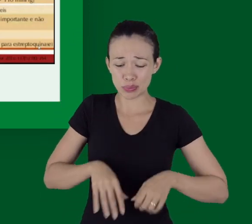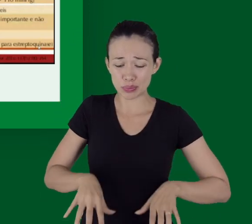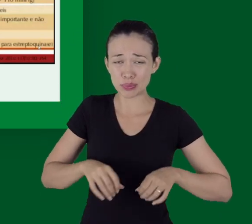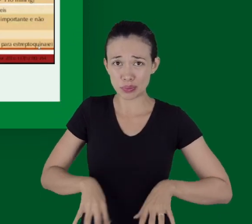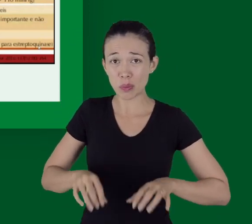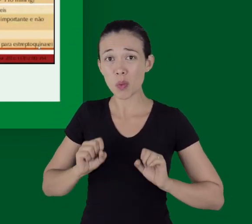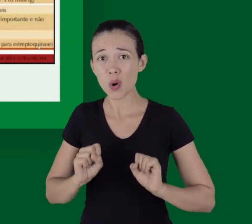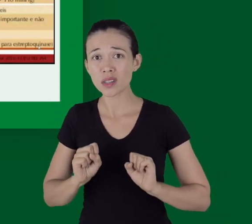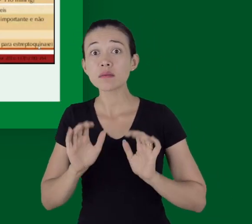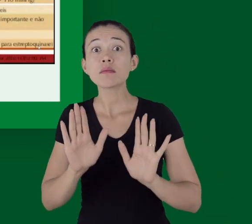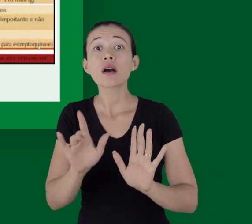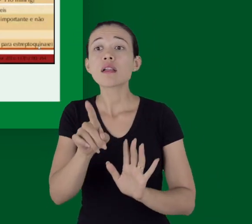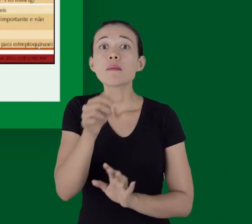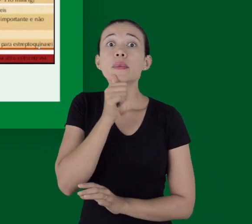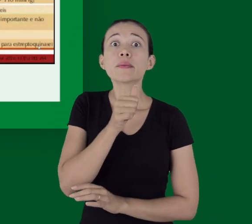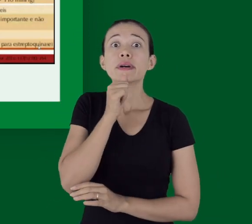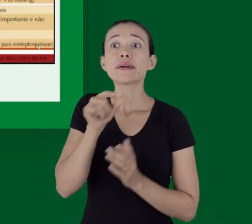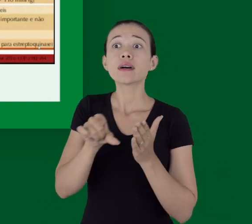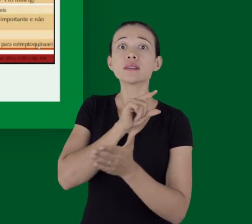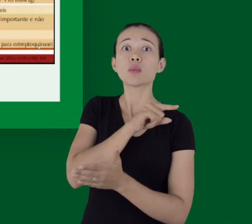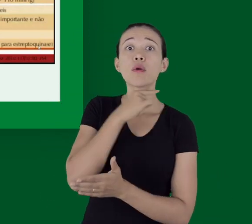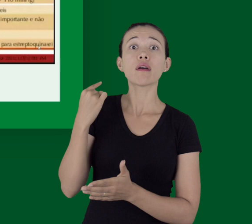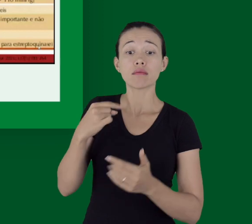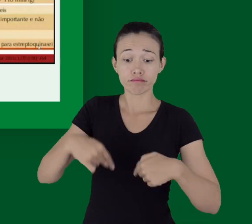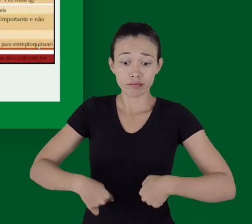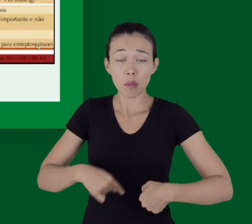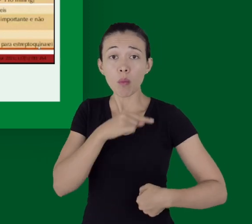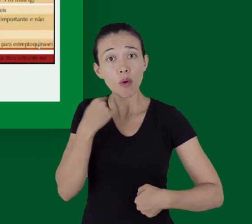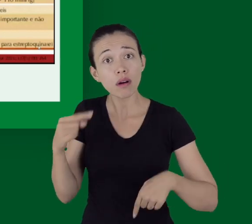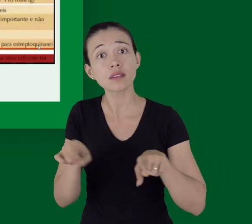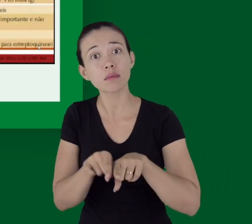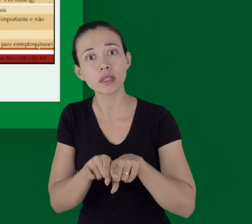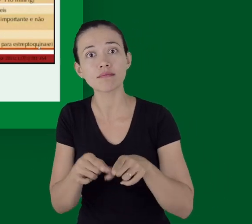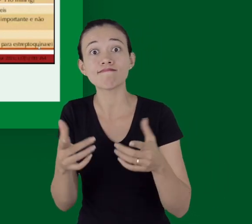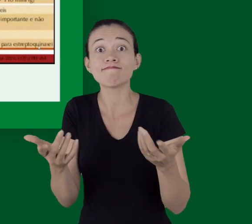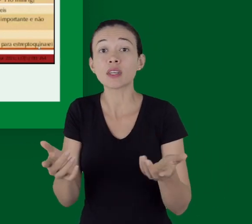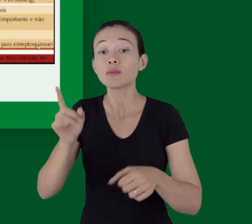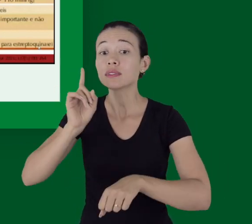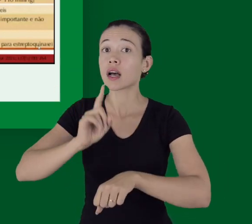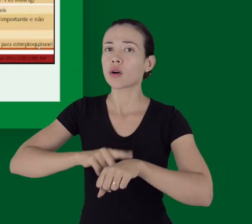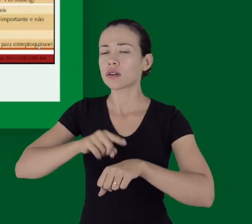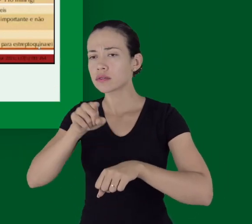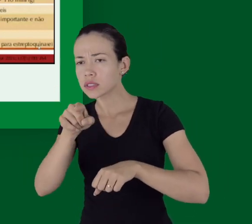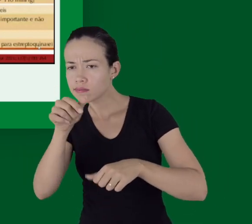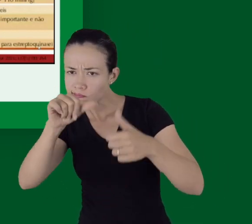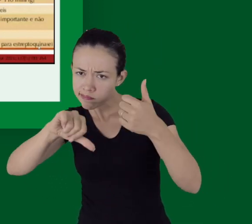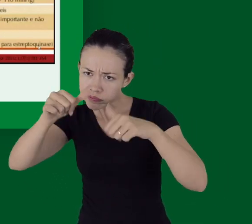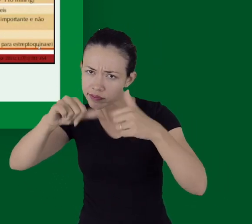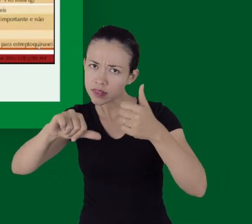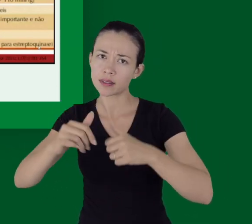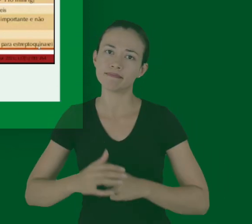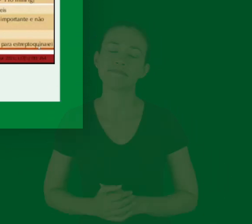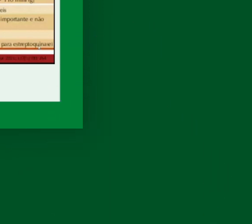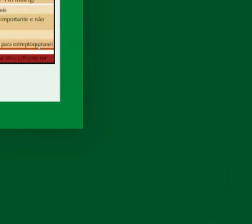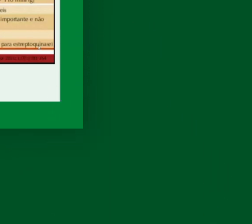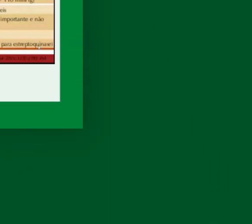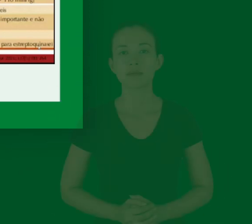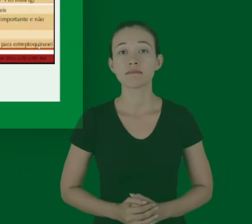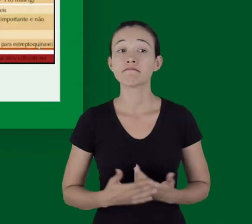Pode. Mas se a mãe morrer, o bebê também vai morrer. Então, vale a pena. Ou não. Vai ver ali no momento, né?